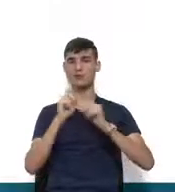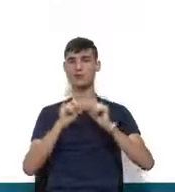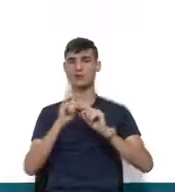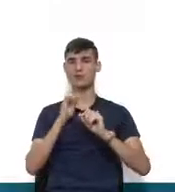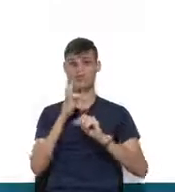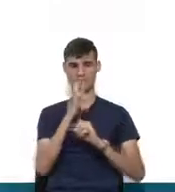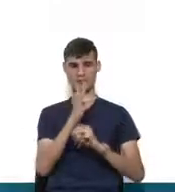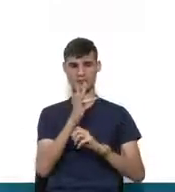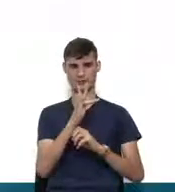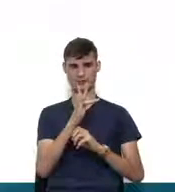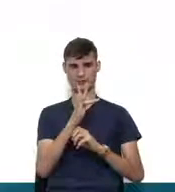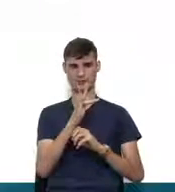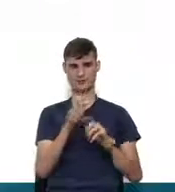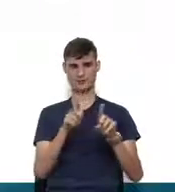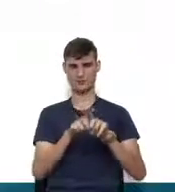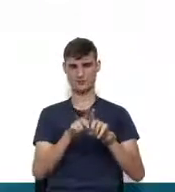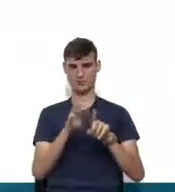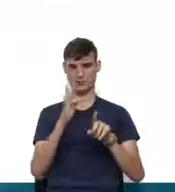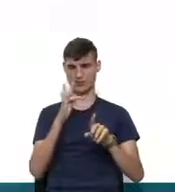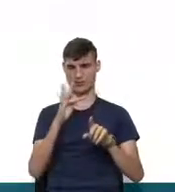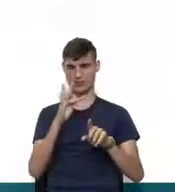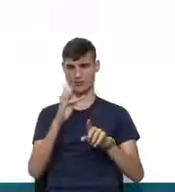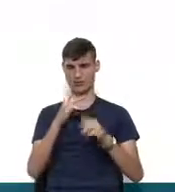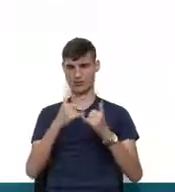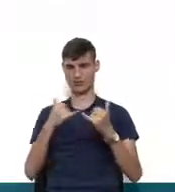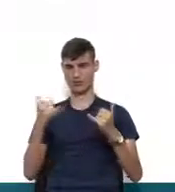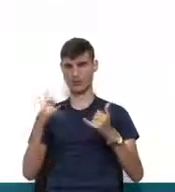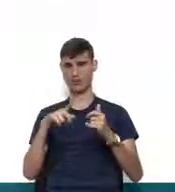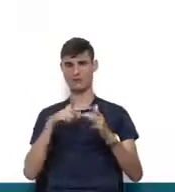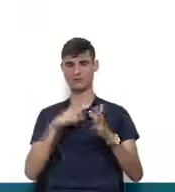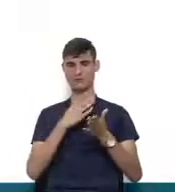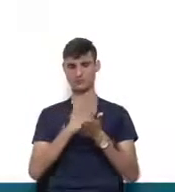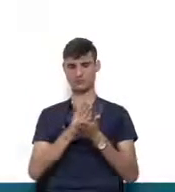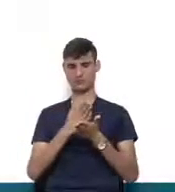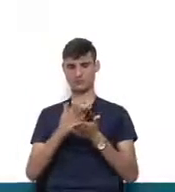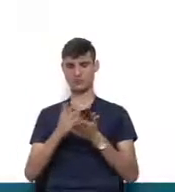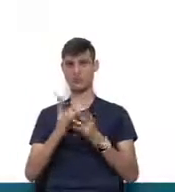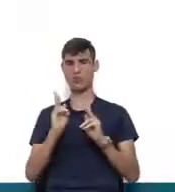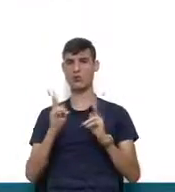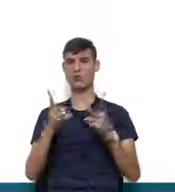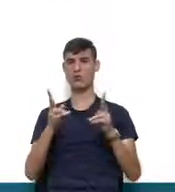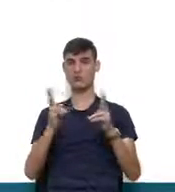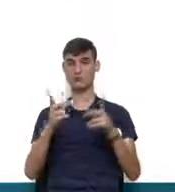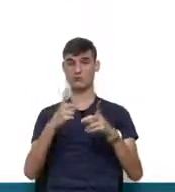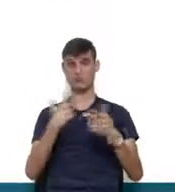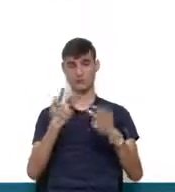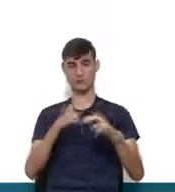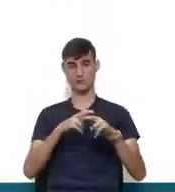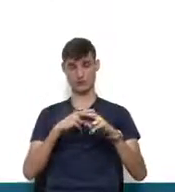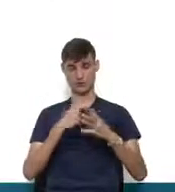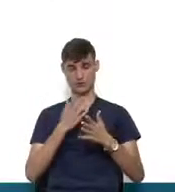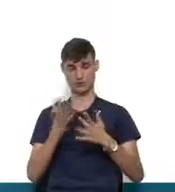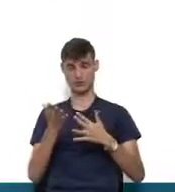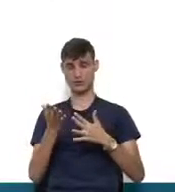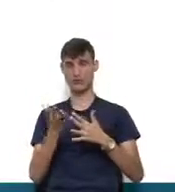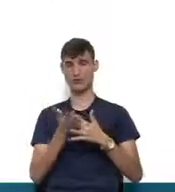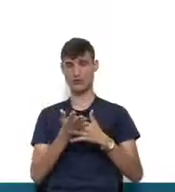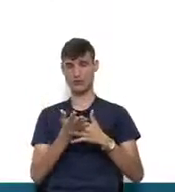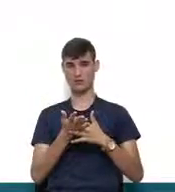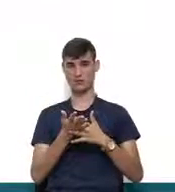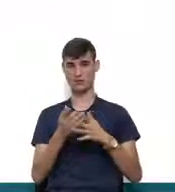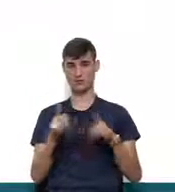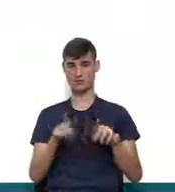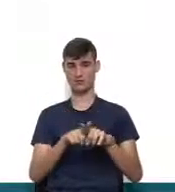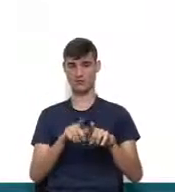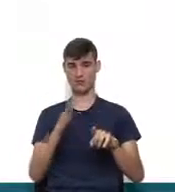f e f' são seccionalmente contínuas neste intervalo e que